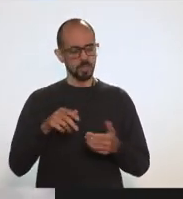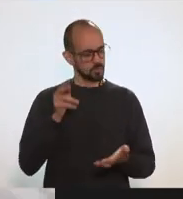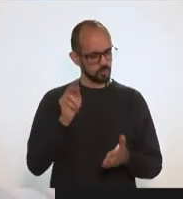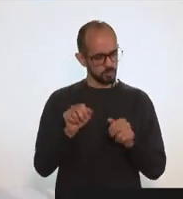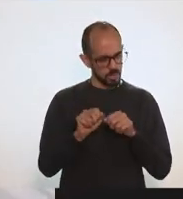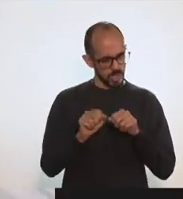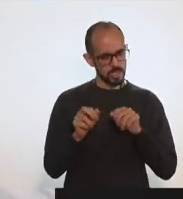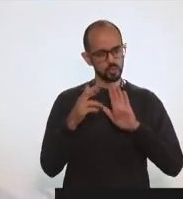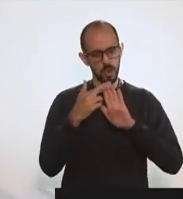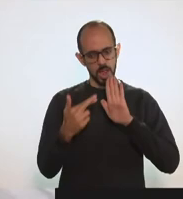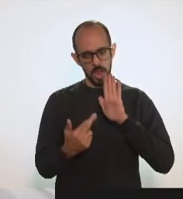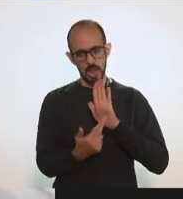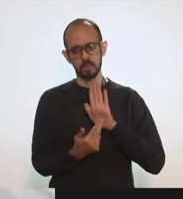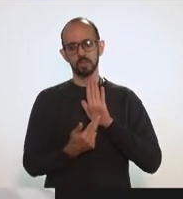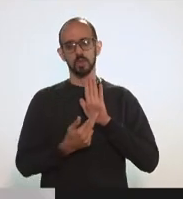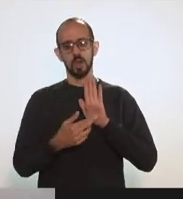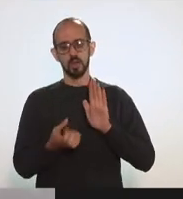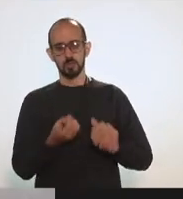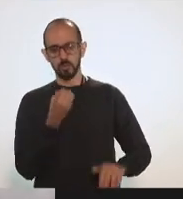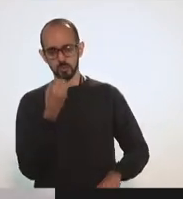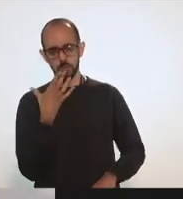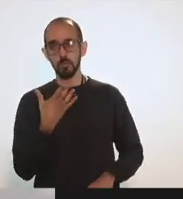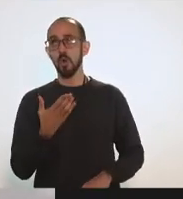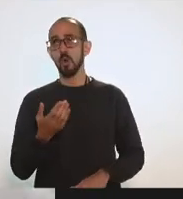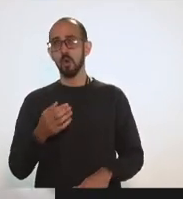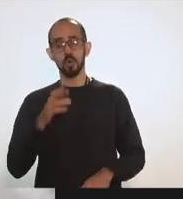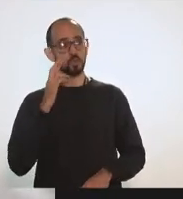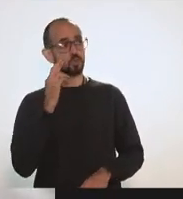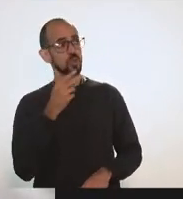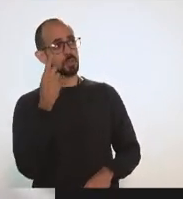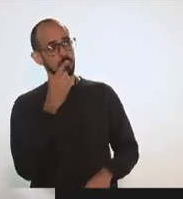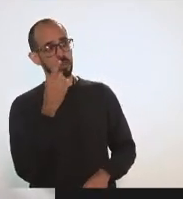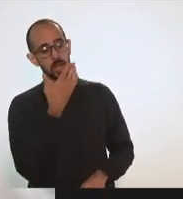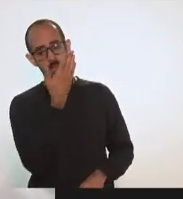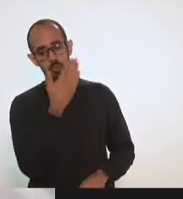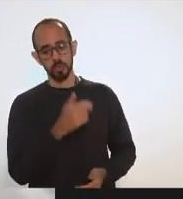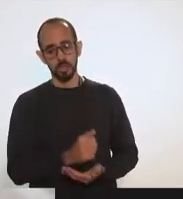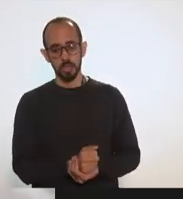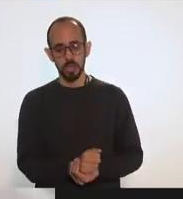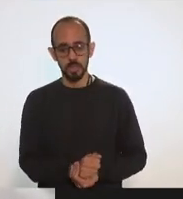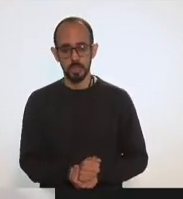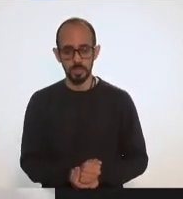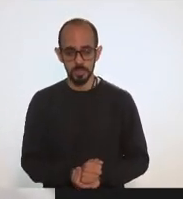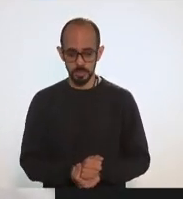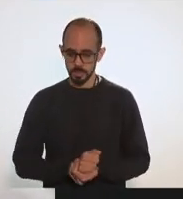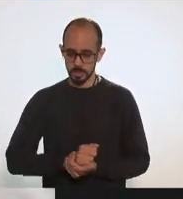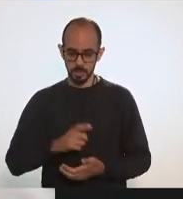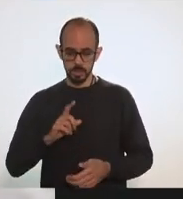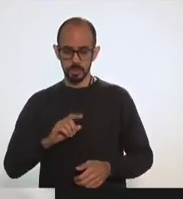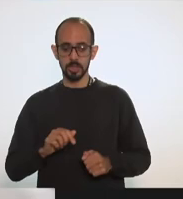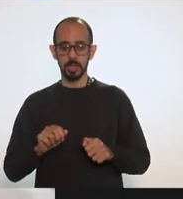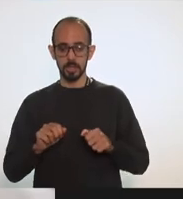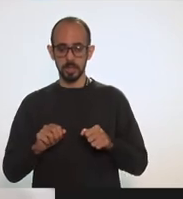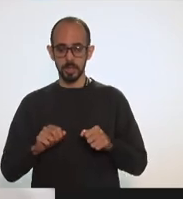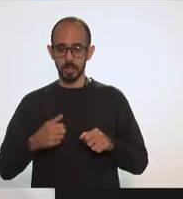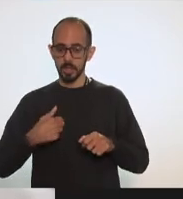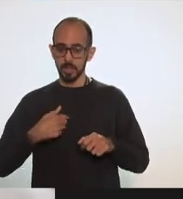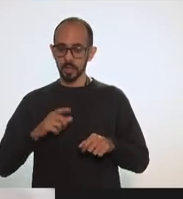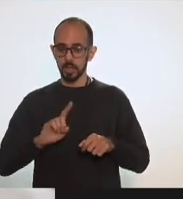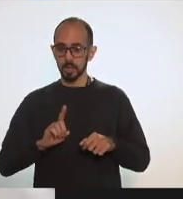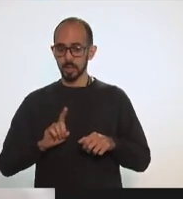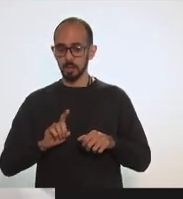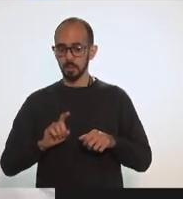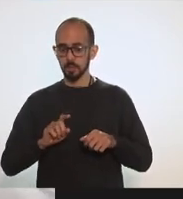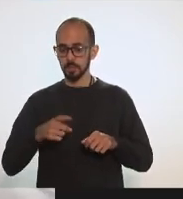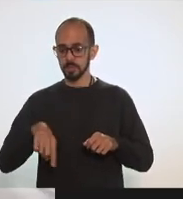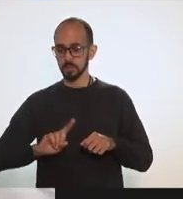com Vossa Excelência muito bom, resumindo bem os detalhes e que não me trouxe muito trabalho para